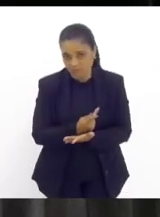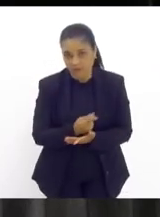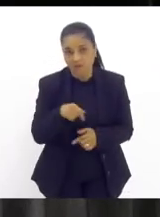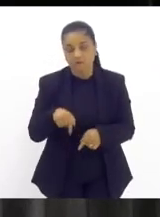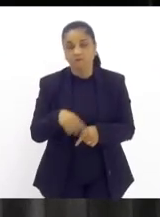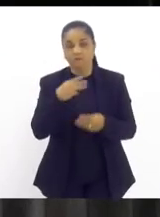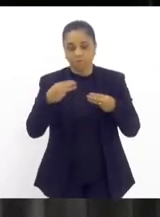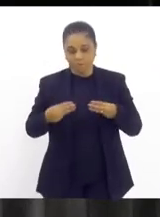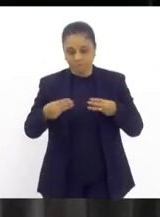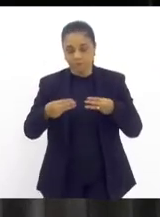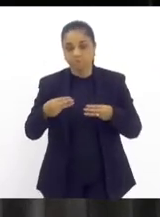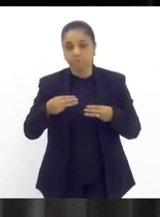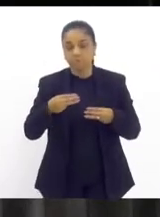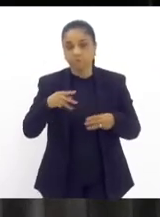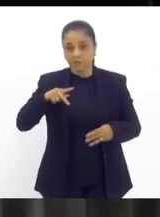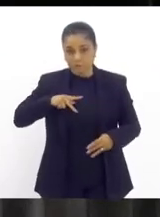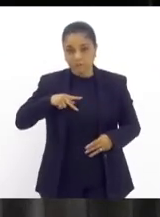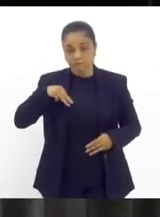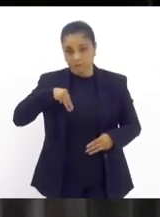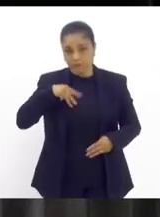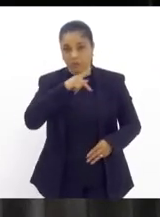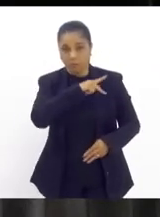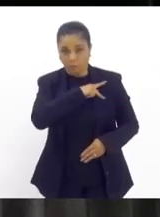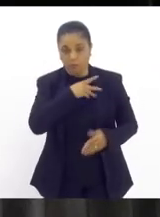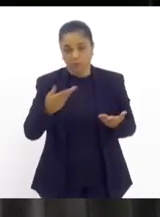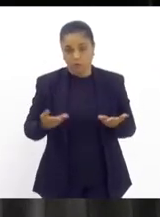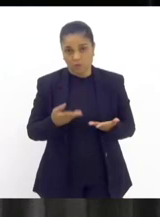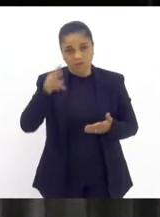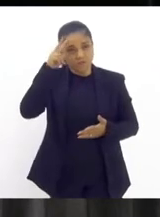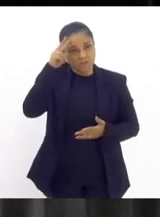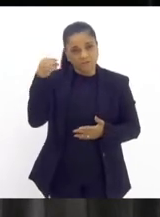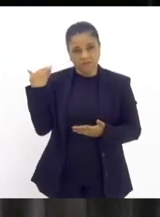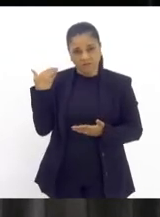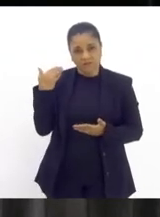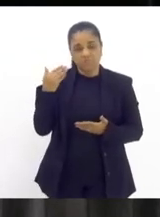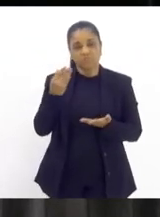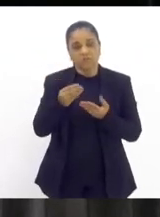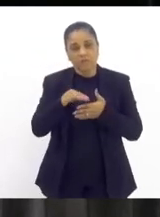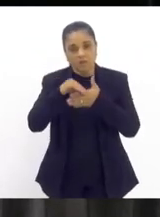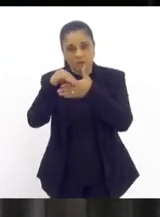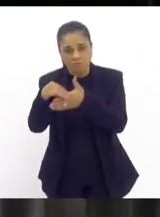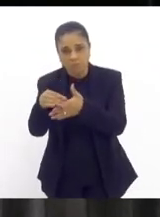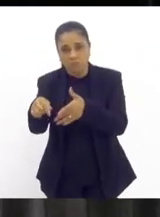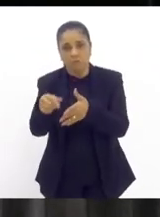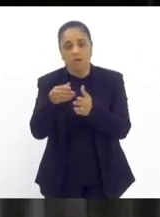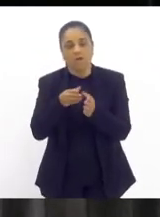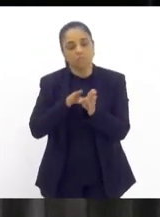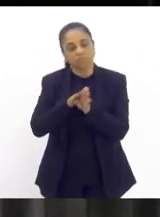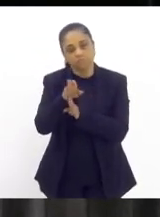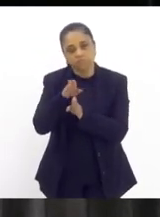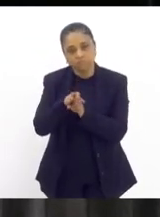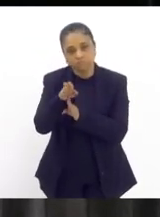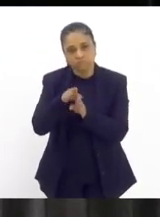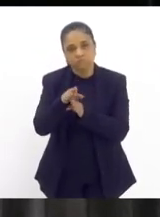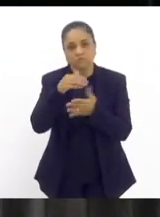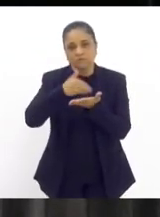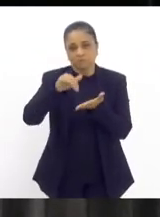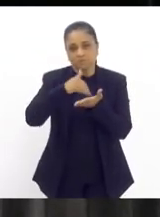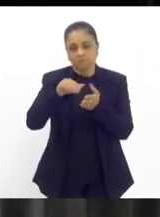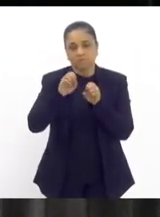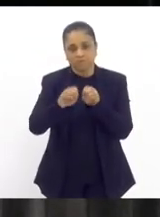Rio de Janeiro encaminhou nessa segunda-feira no dia 10 uma recomendação a Secretaria do Estado de Educação